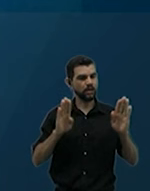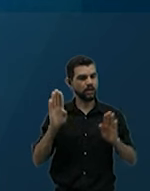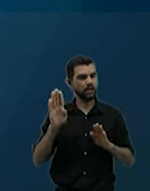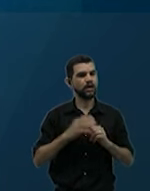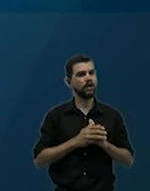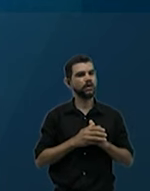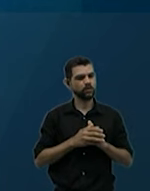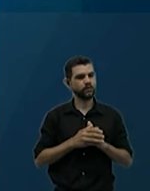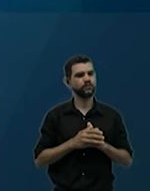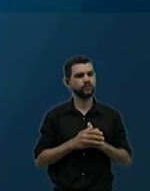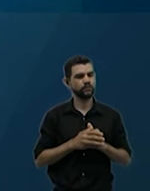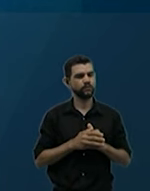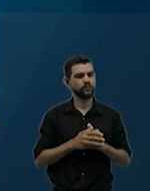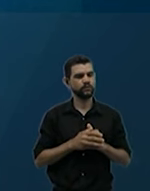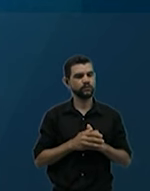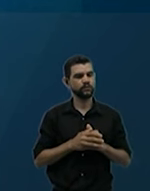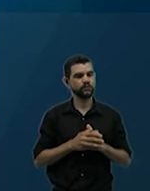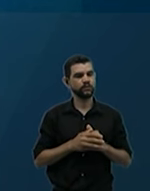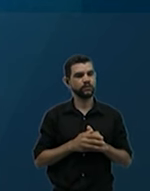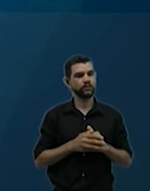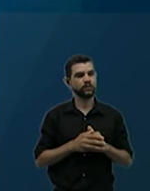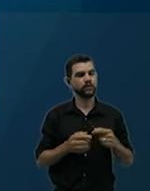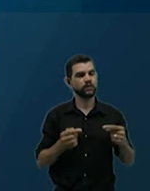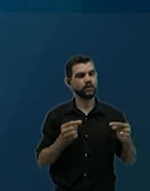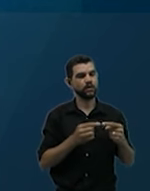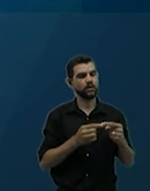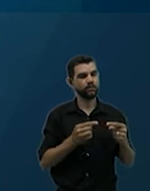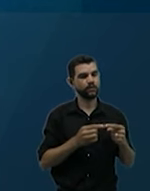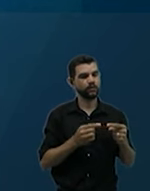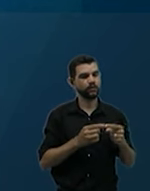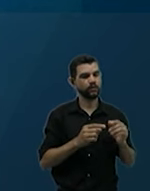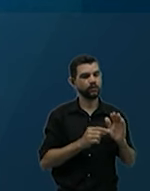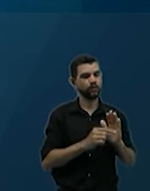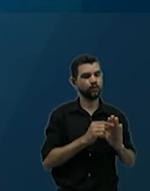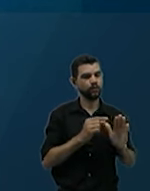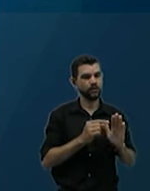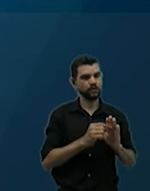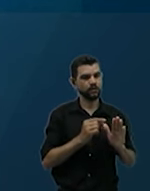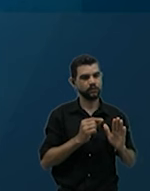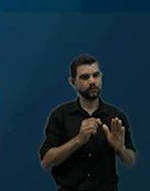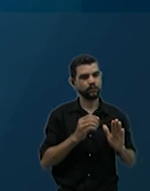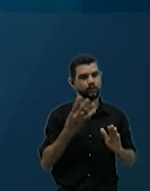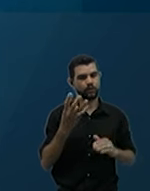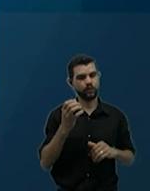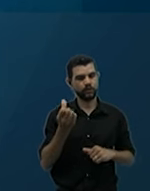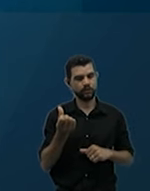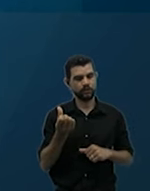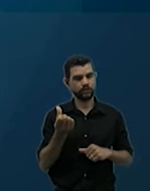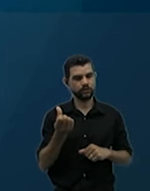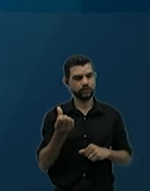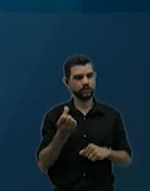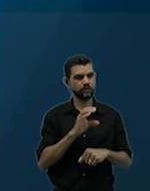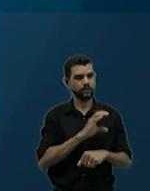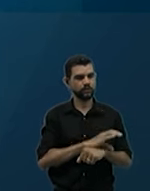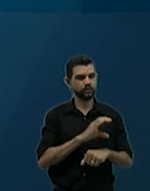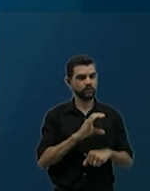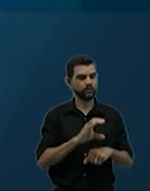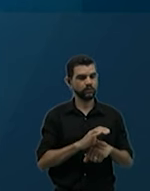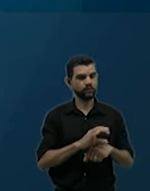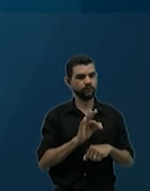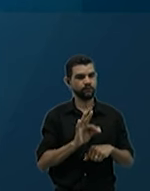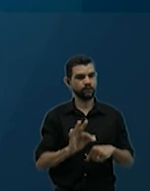artigo 146, inciso 3º da Constituição Federal de 88, as normas gerais que